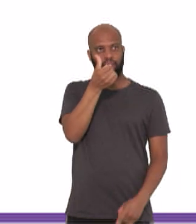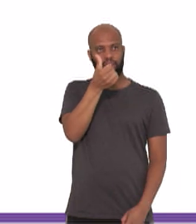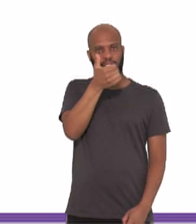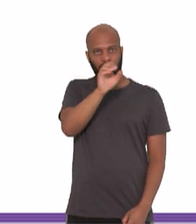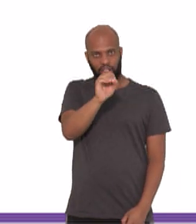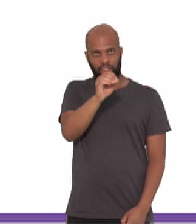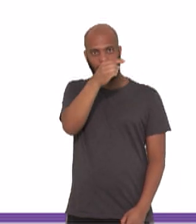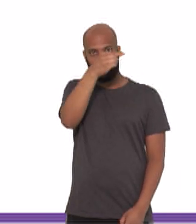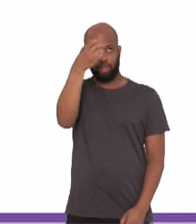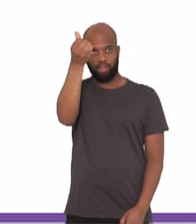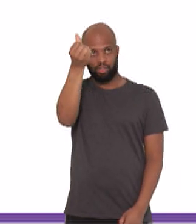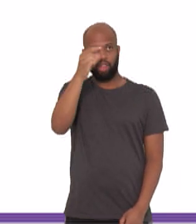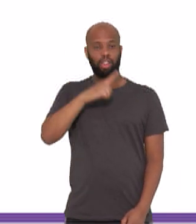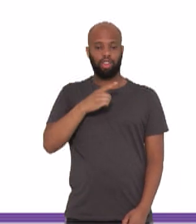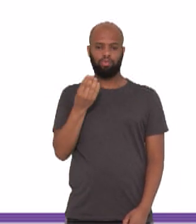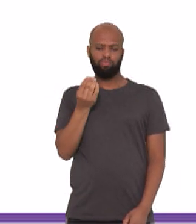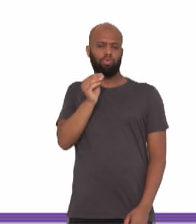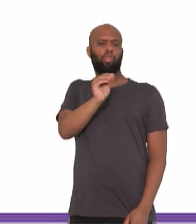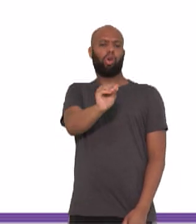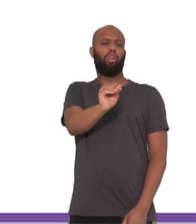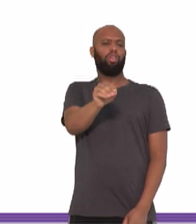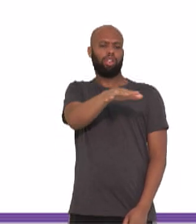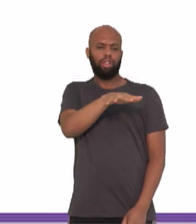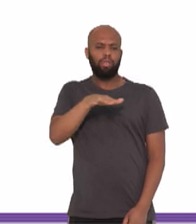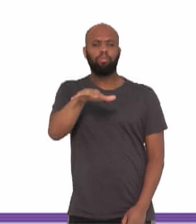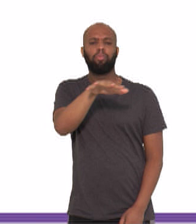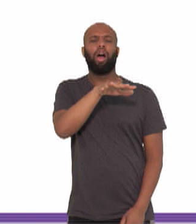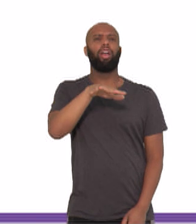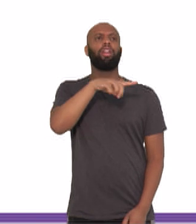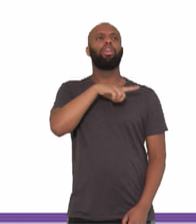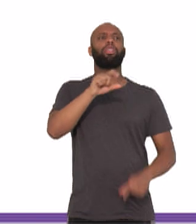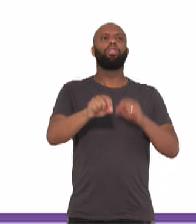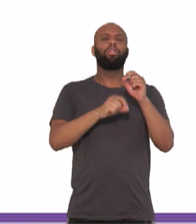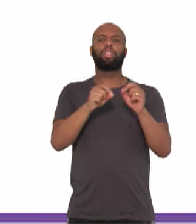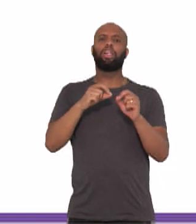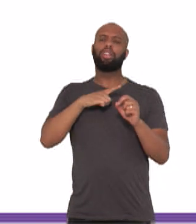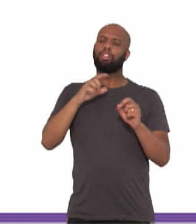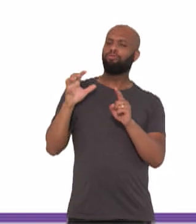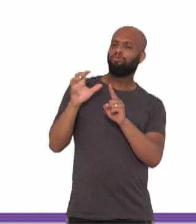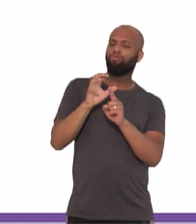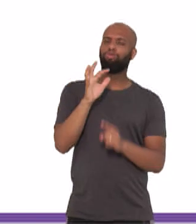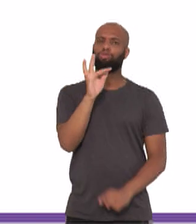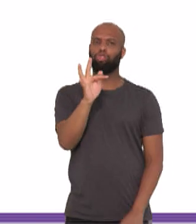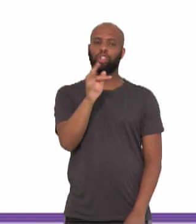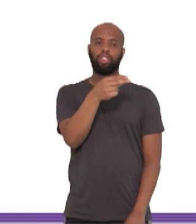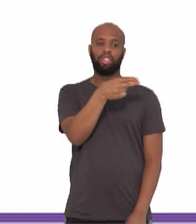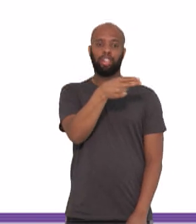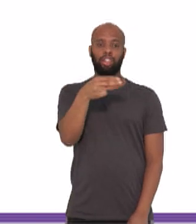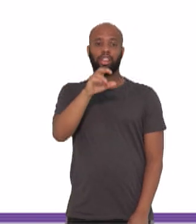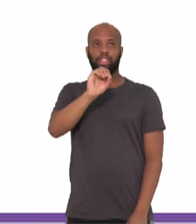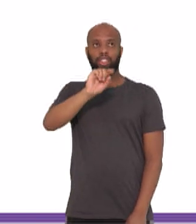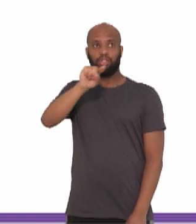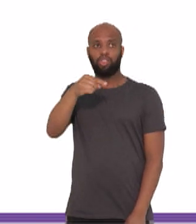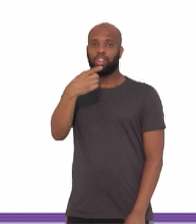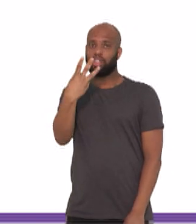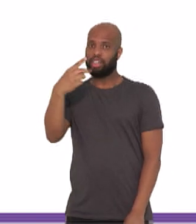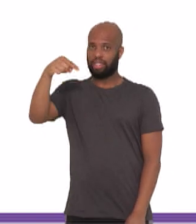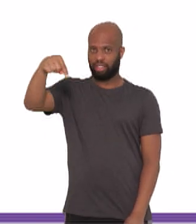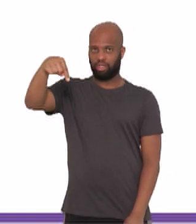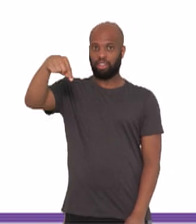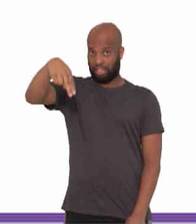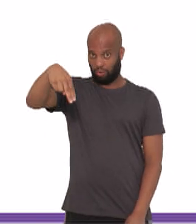colocada em determinado ponto de uma região do espaço, sendo submetida à ação de uma força F igual 0,3